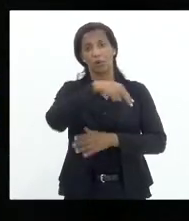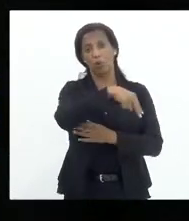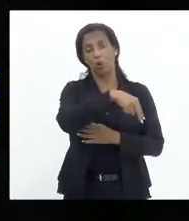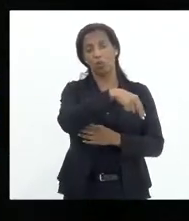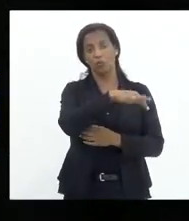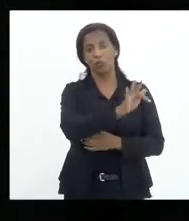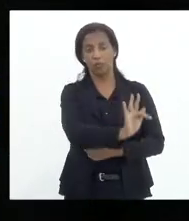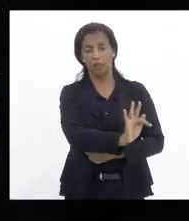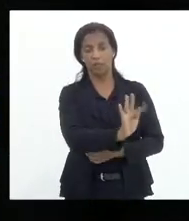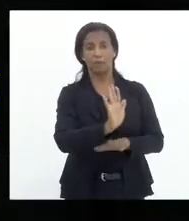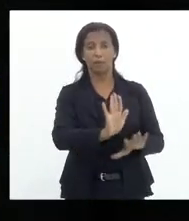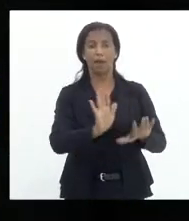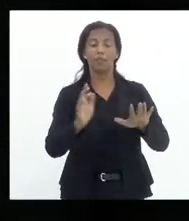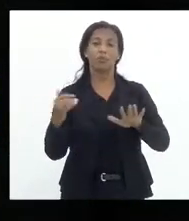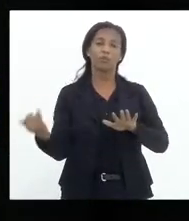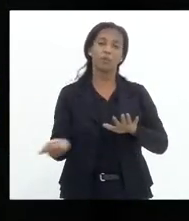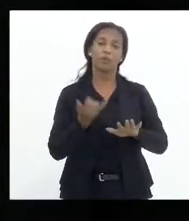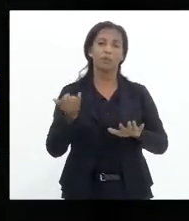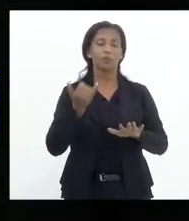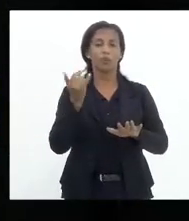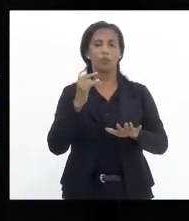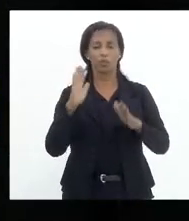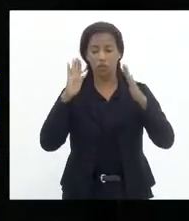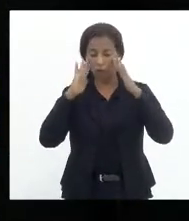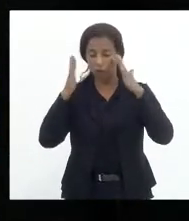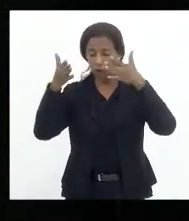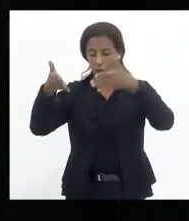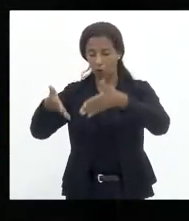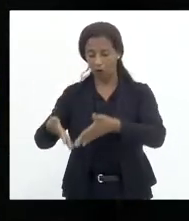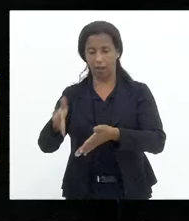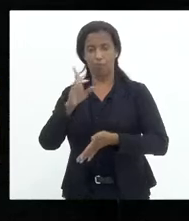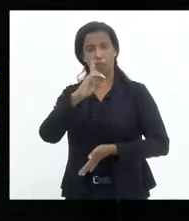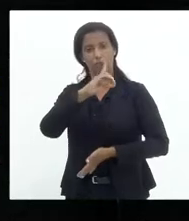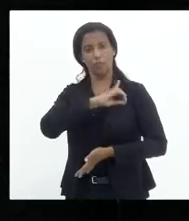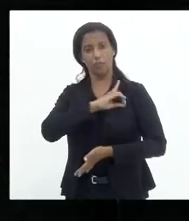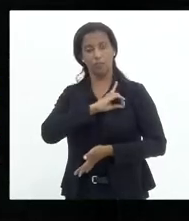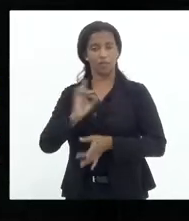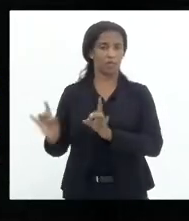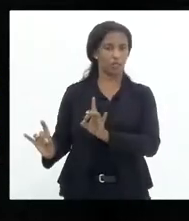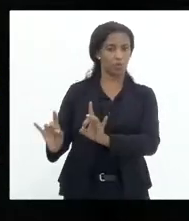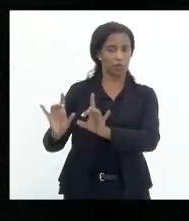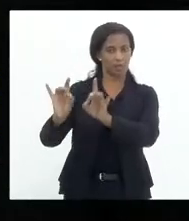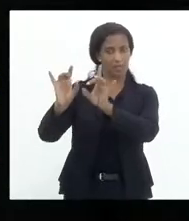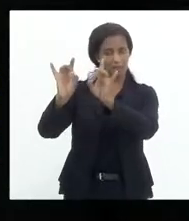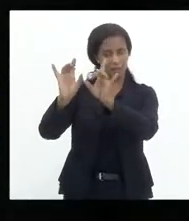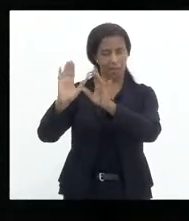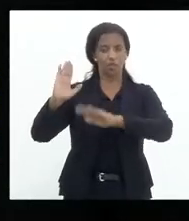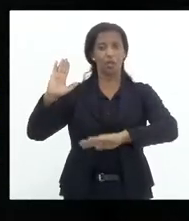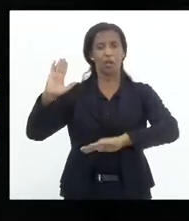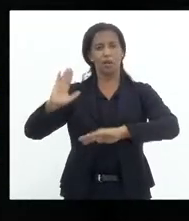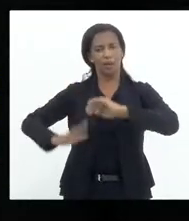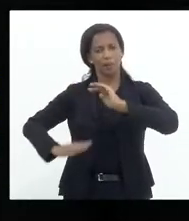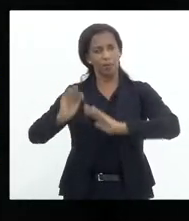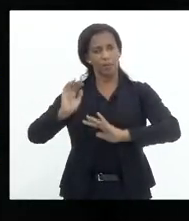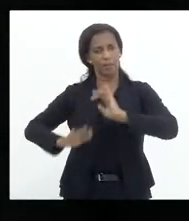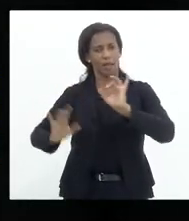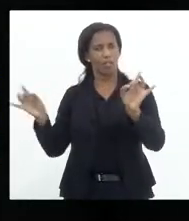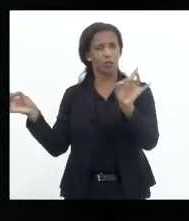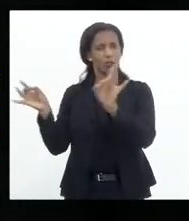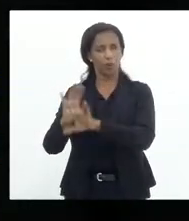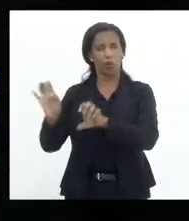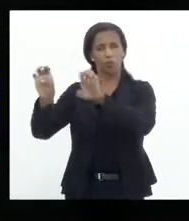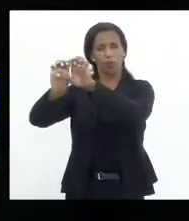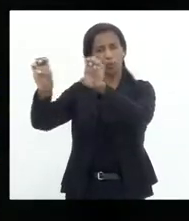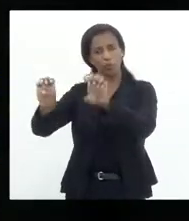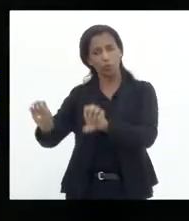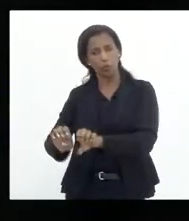Fluminense Mas o importante é nós concentramos numa delegacia especializada com capacidade com